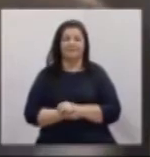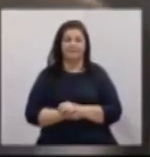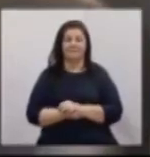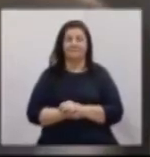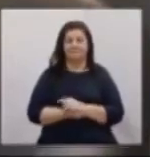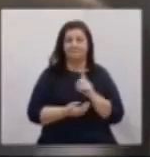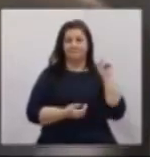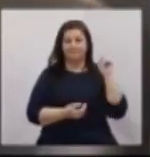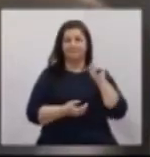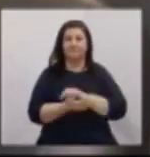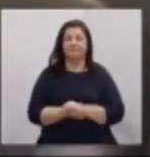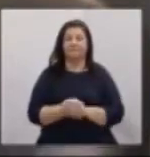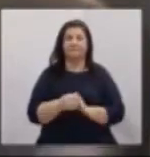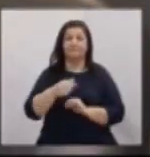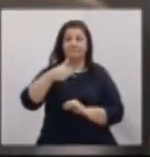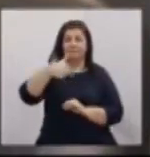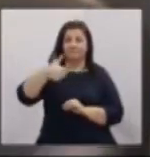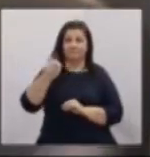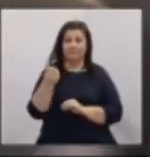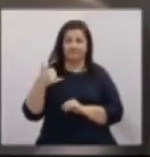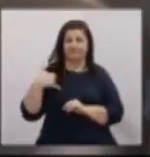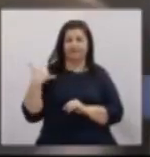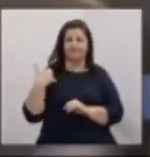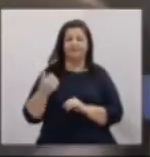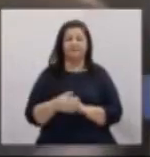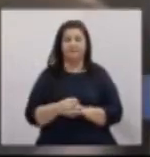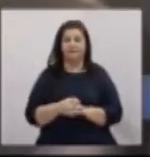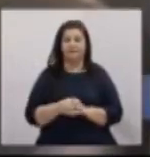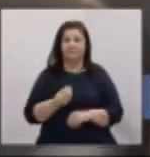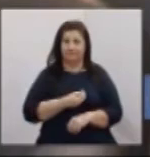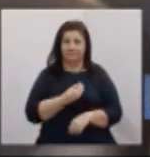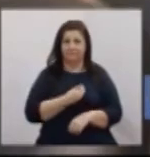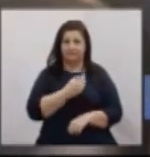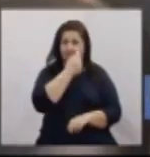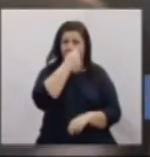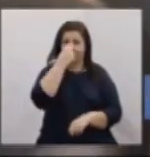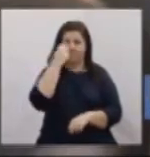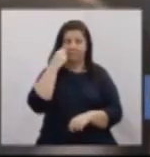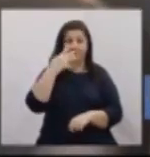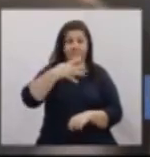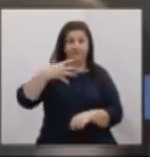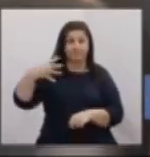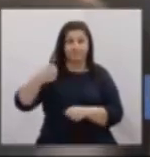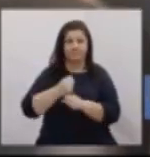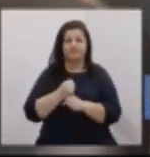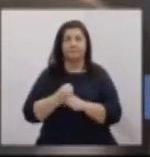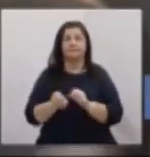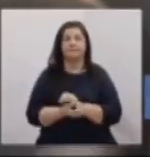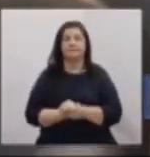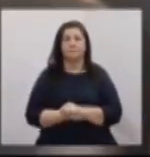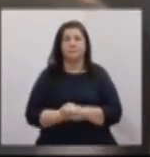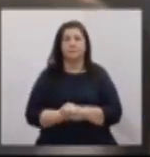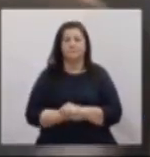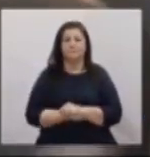tenho 76 anos, sou moradora do Meia Lua há 44 anos, né?